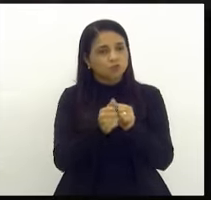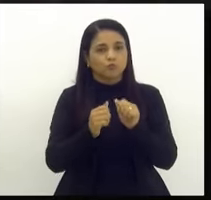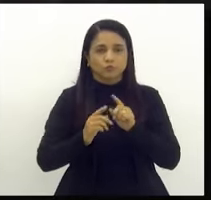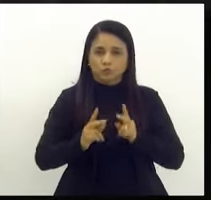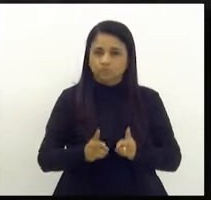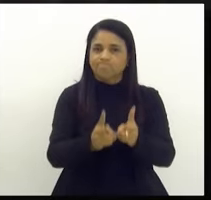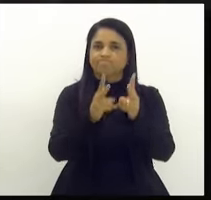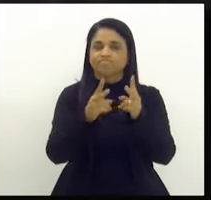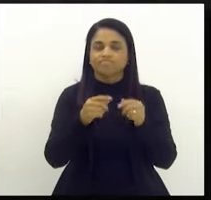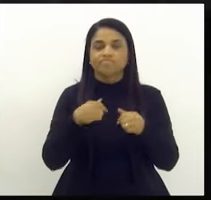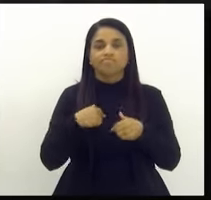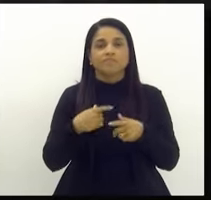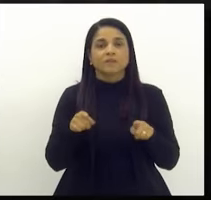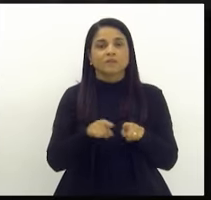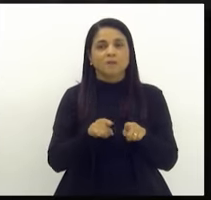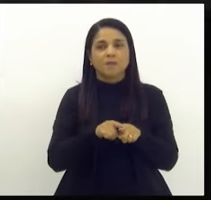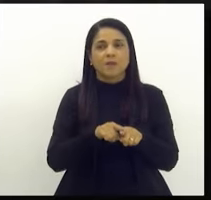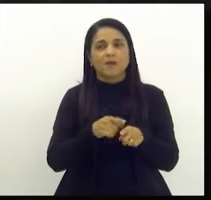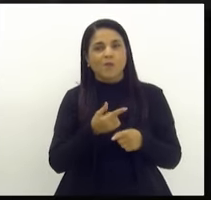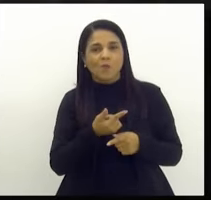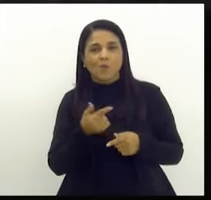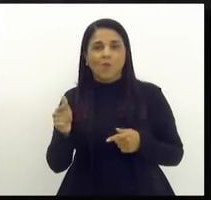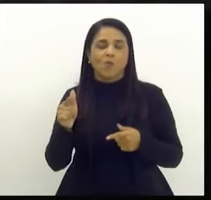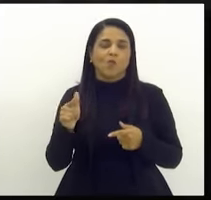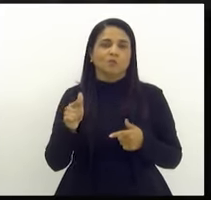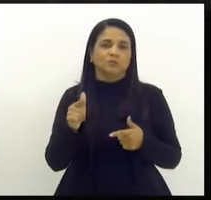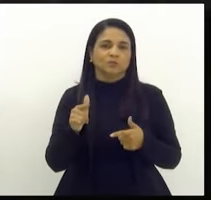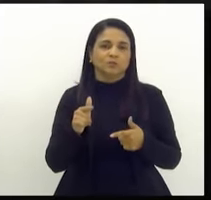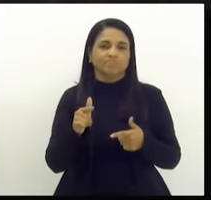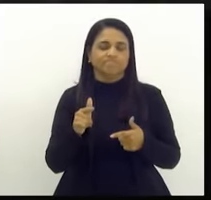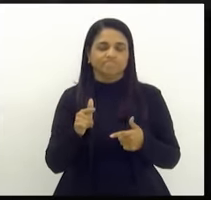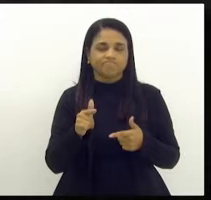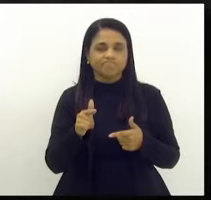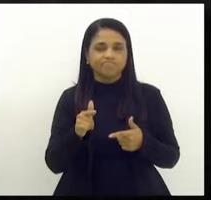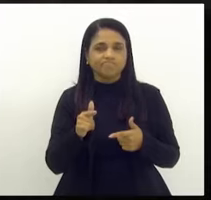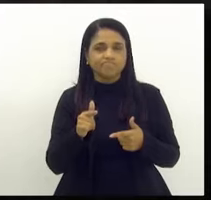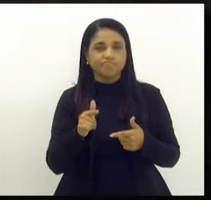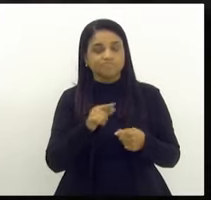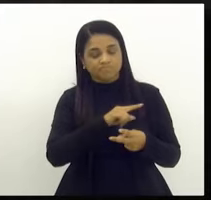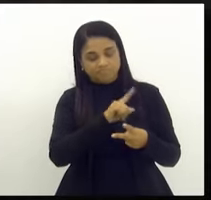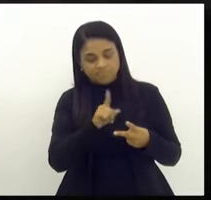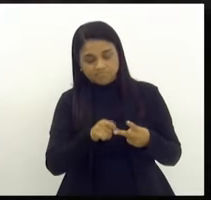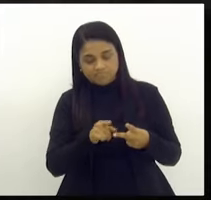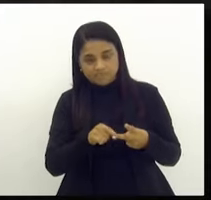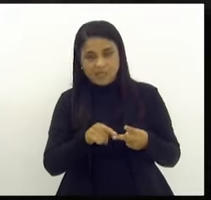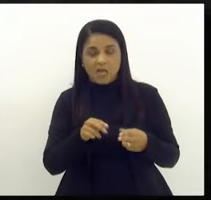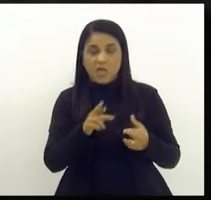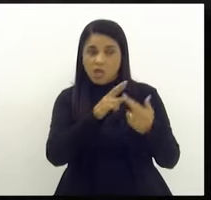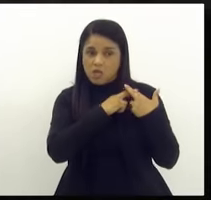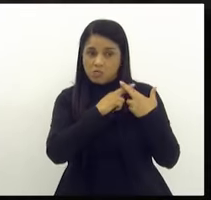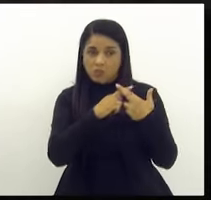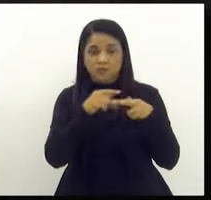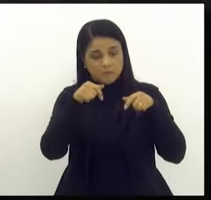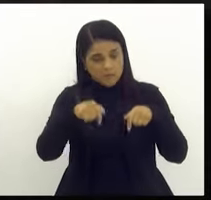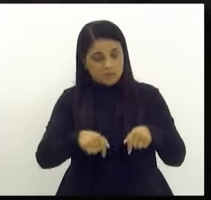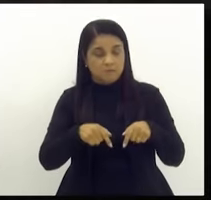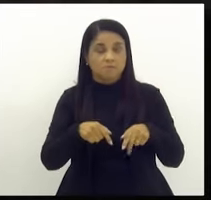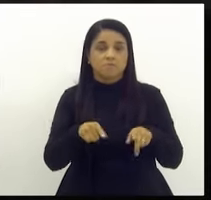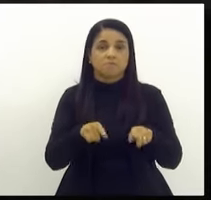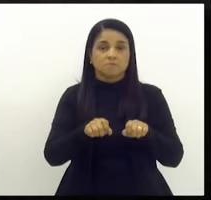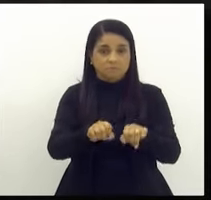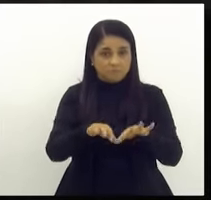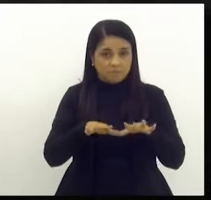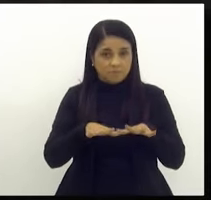aí trazer um outro elemento que também não foge da nossa responsabilidade aqui na Assembleia Legislativa que é o fundo